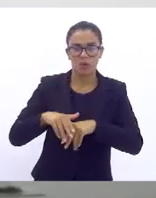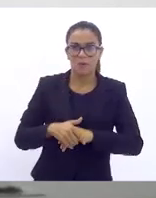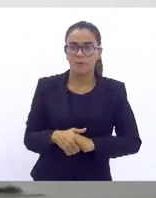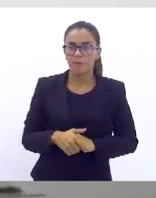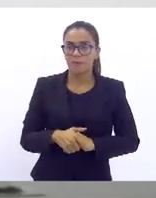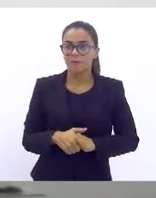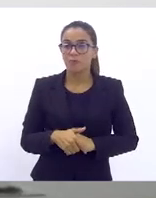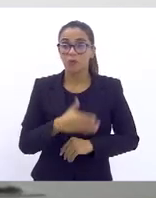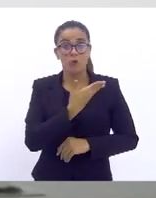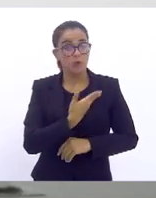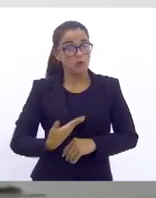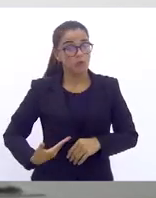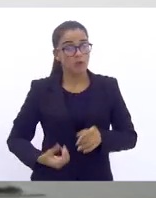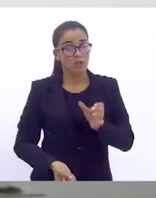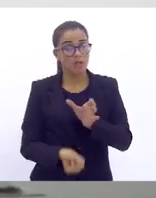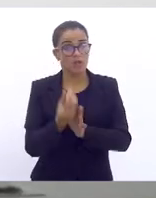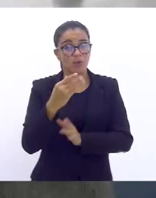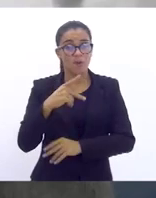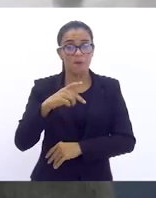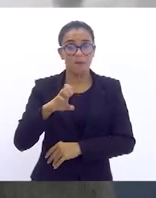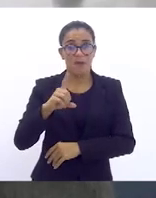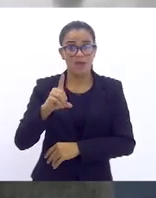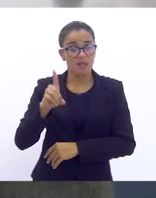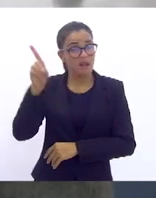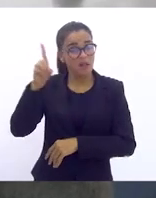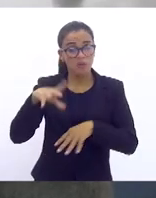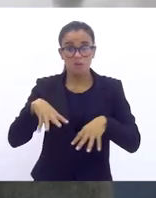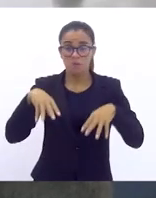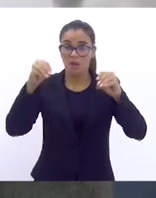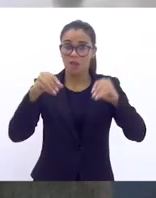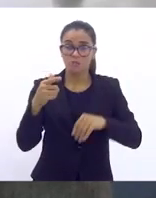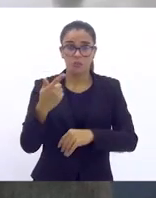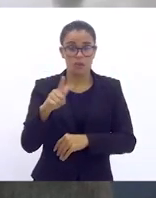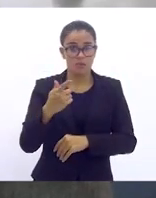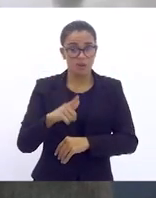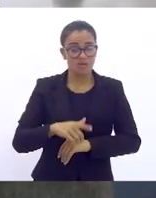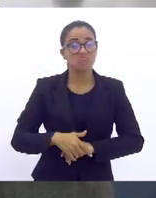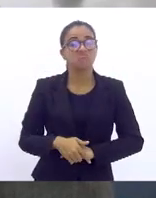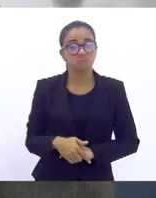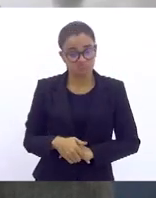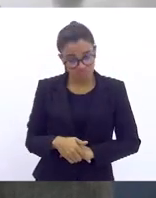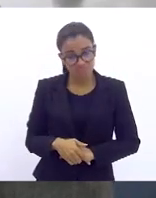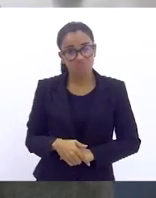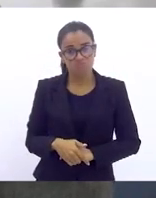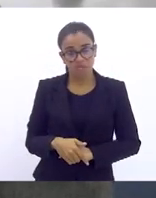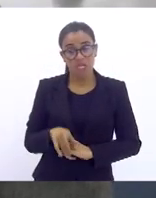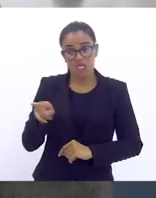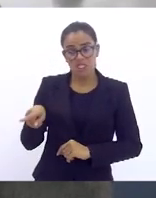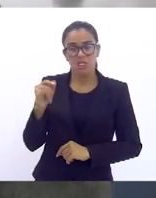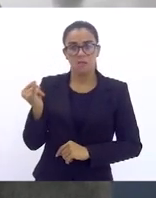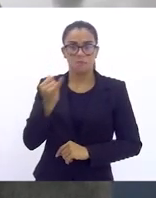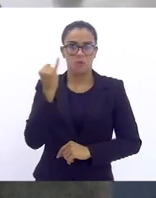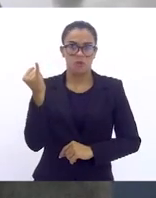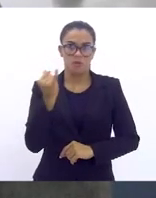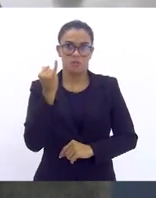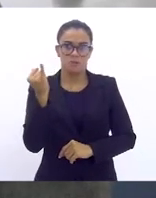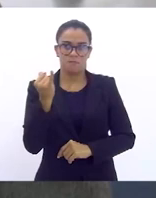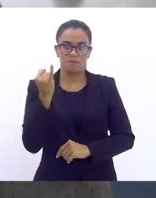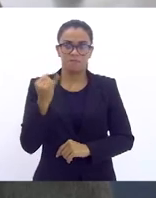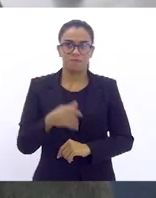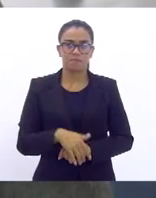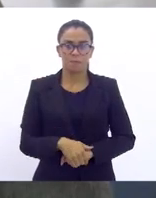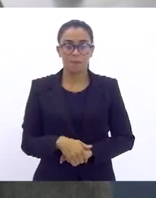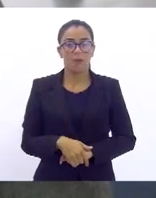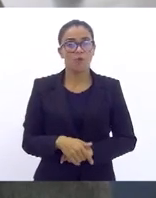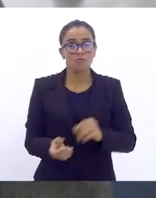fez mais lançou pedra no Palácio Guanabara exato isso isso é muito importante minha gente quando você faz um